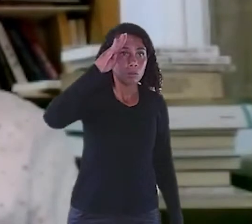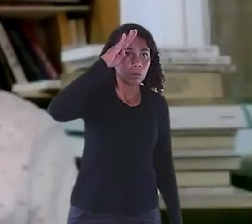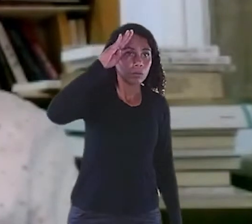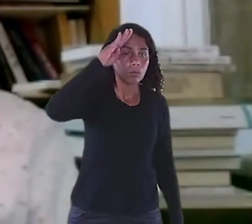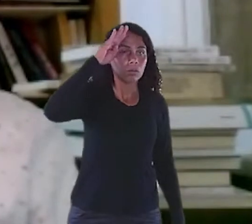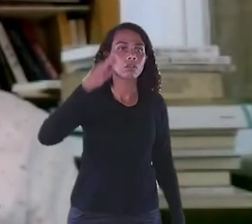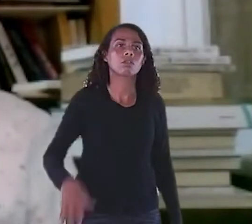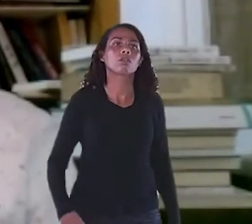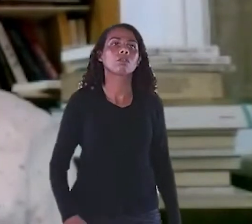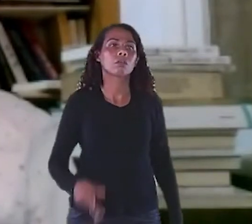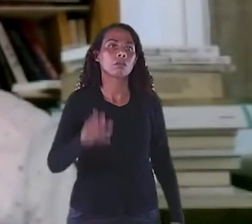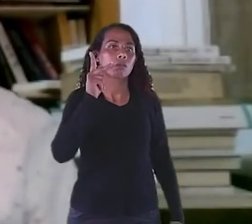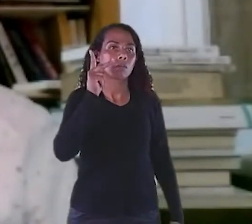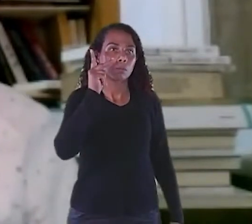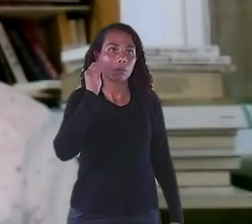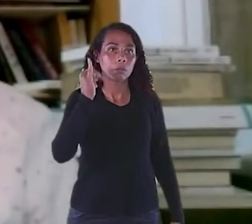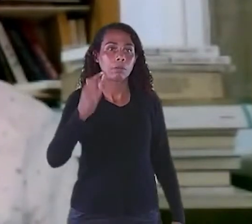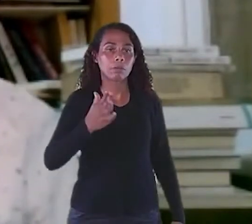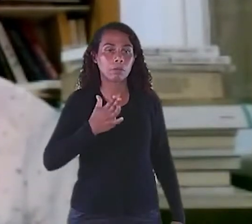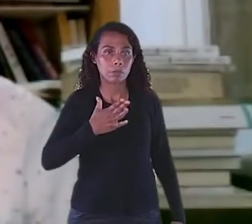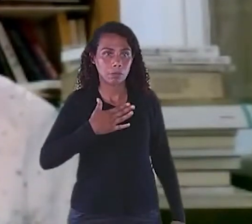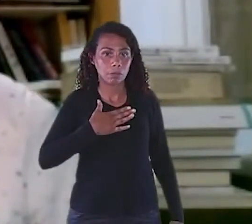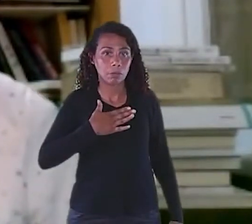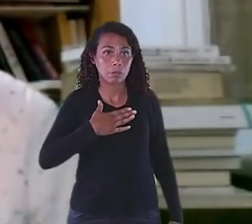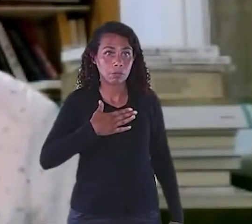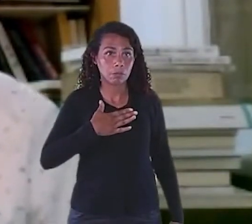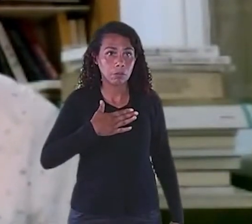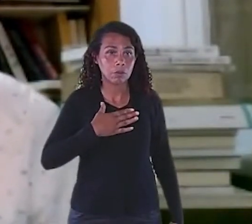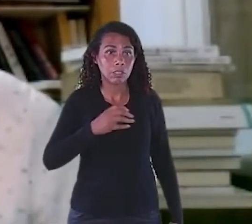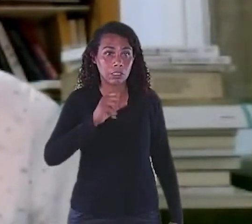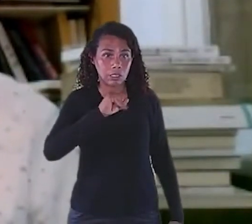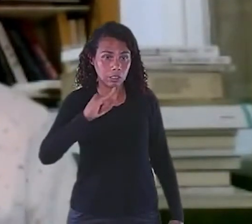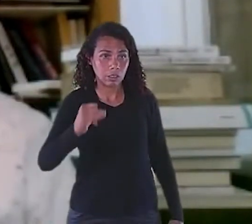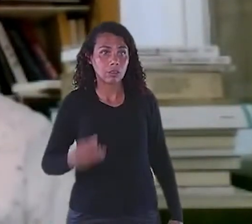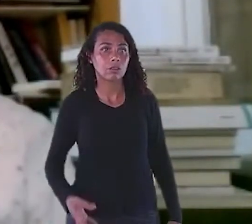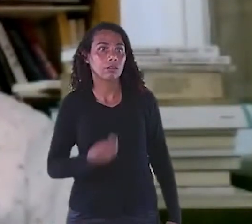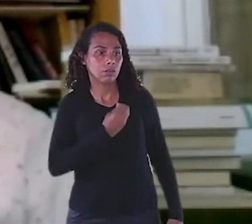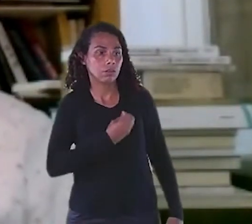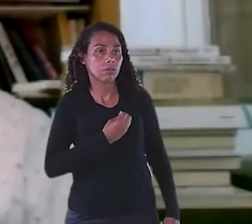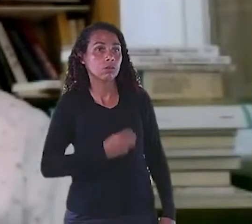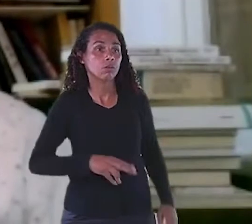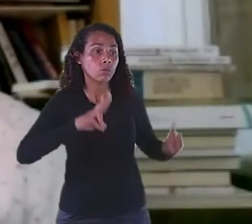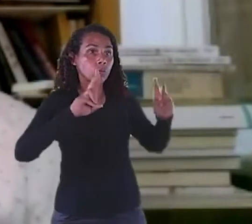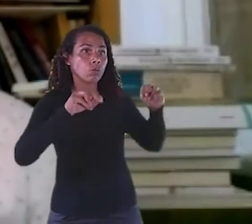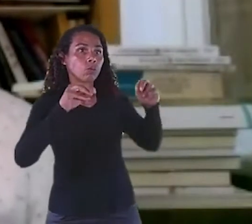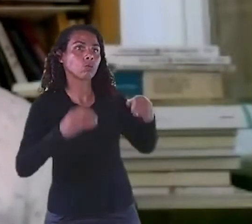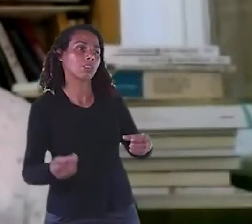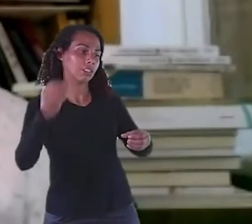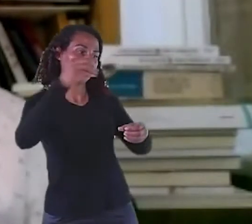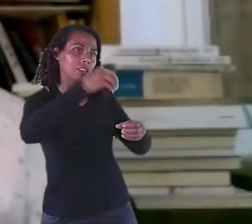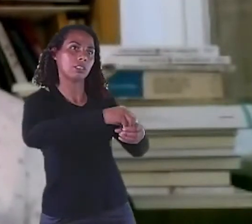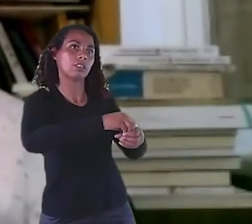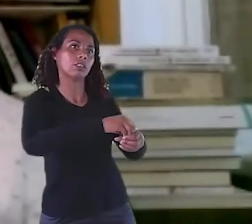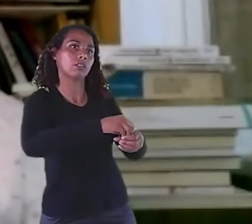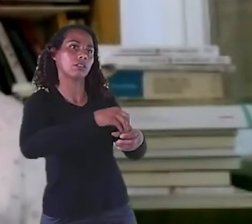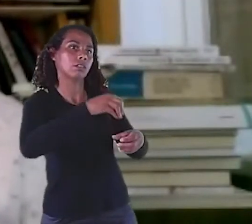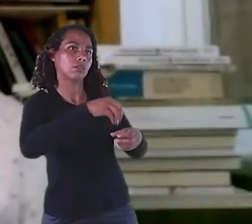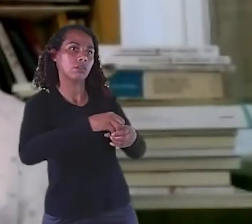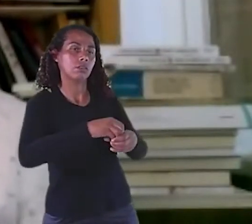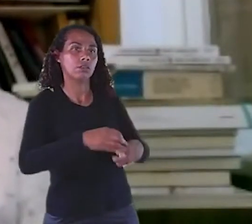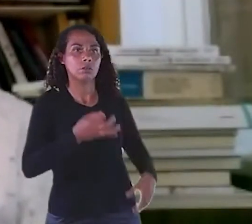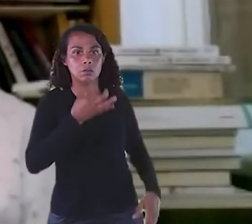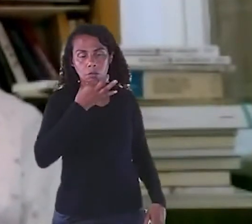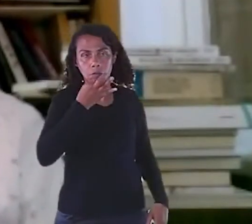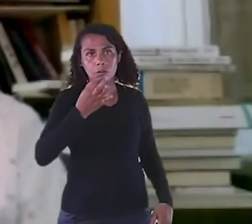direita. Elas vão assim como elas se encurvam, a coluna joga a cabeça do cara para frente,